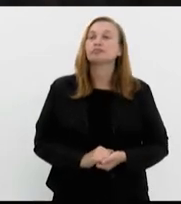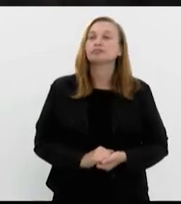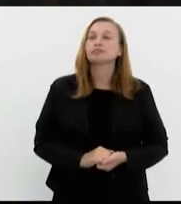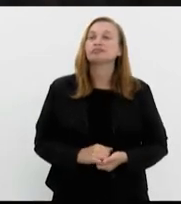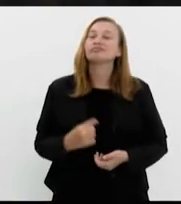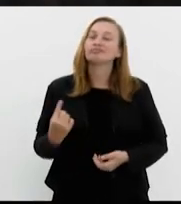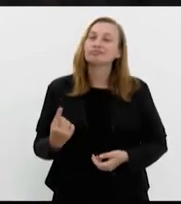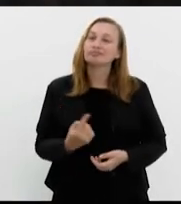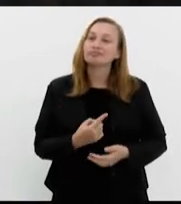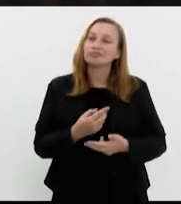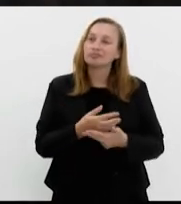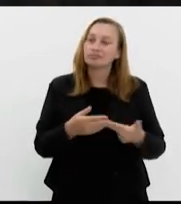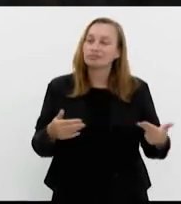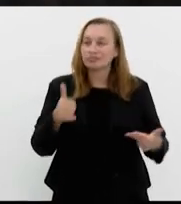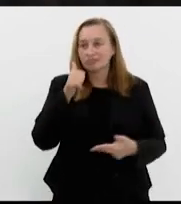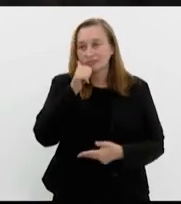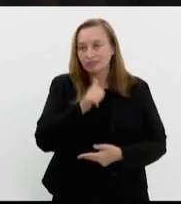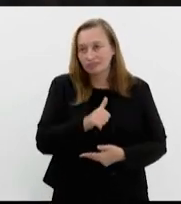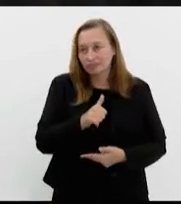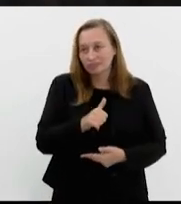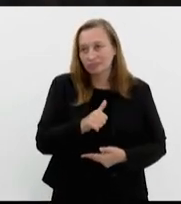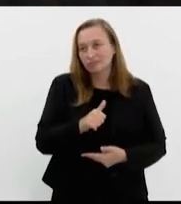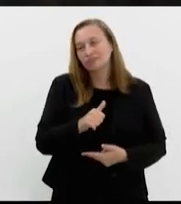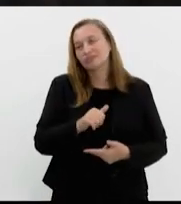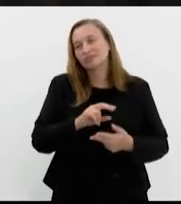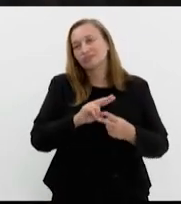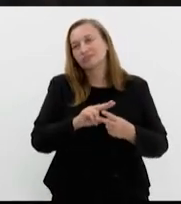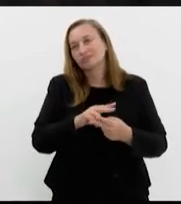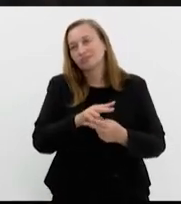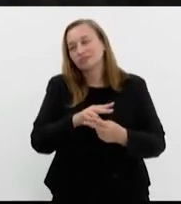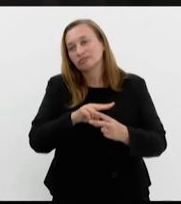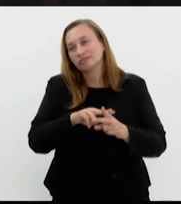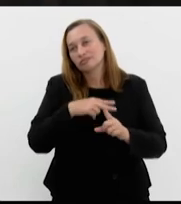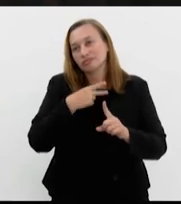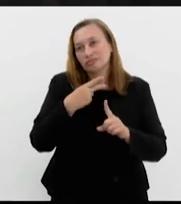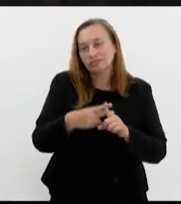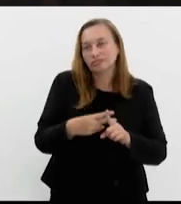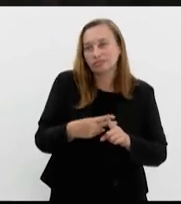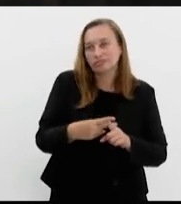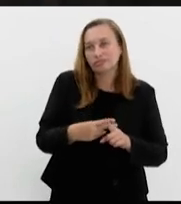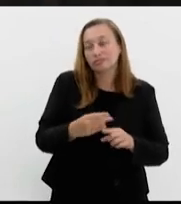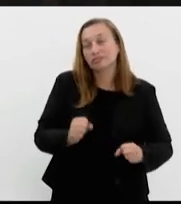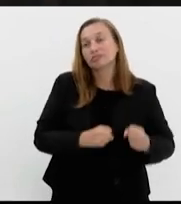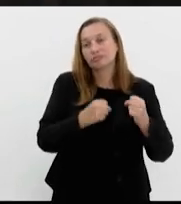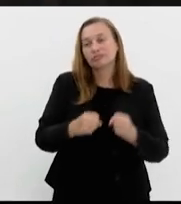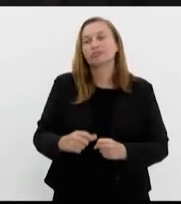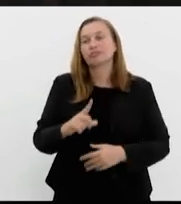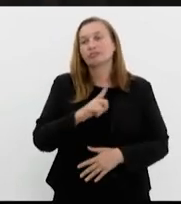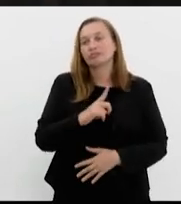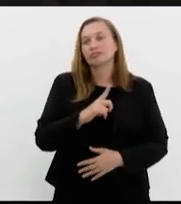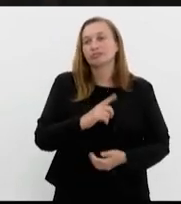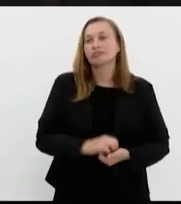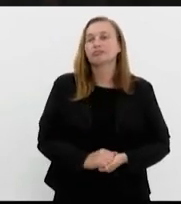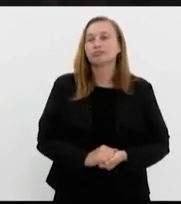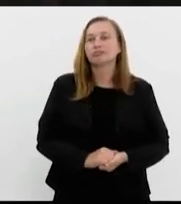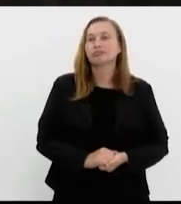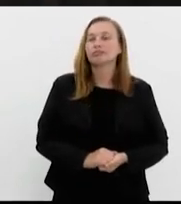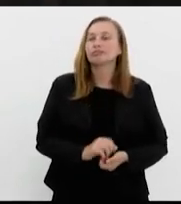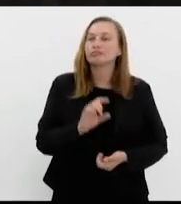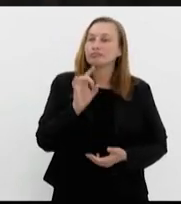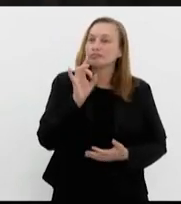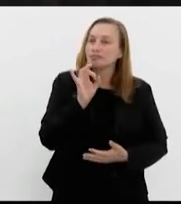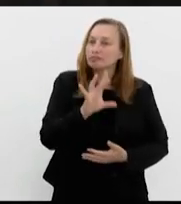Somos muitas. Somos plurais, somos potentes. E é na trincheira de cada